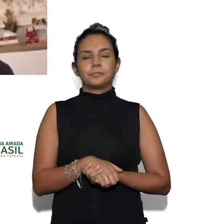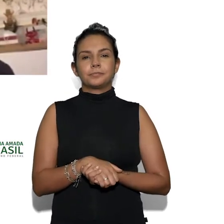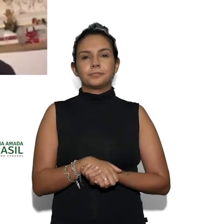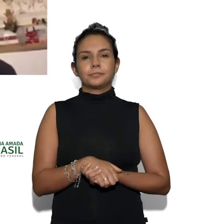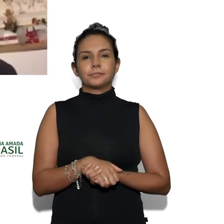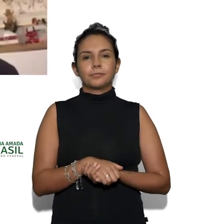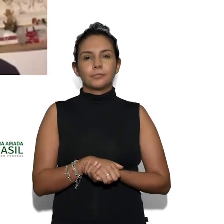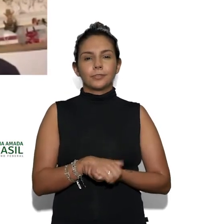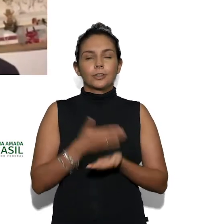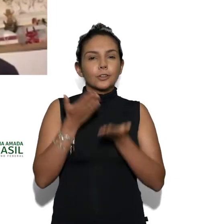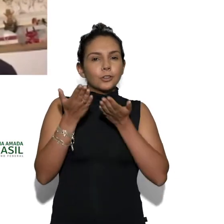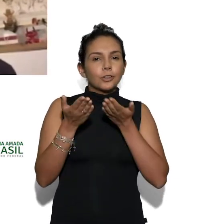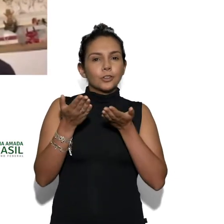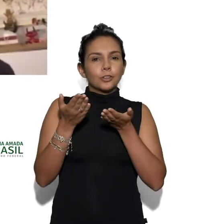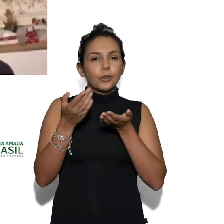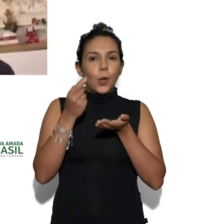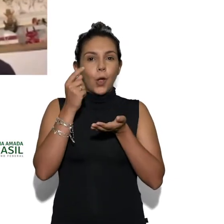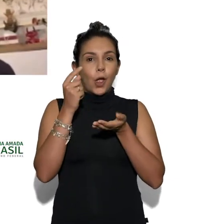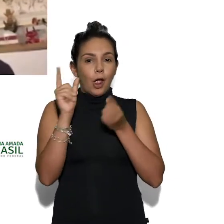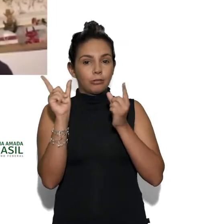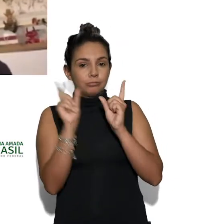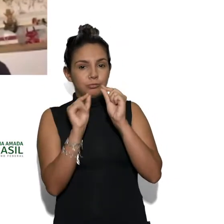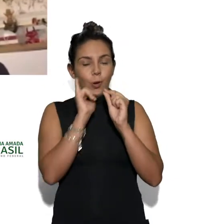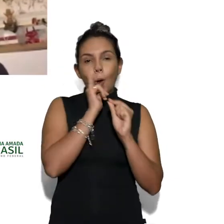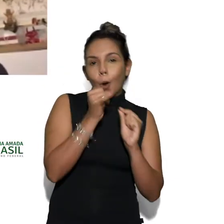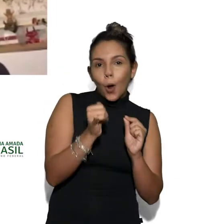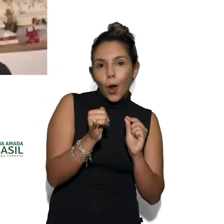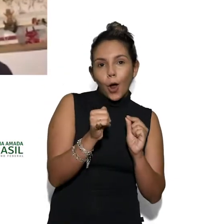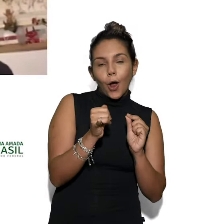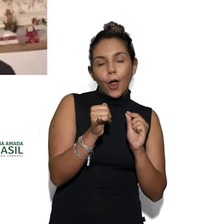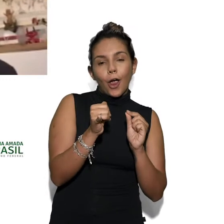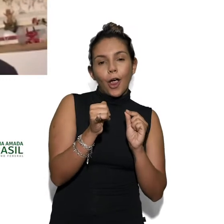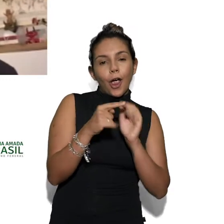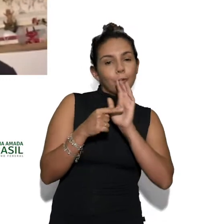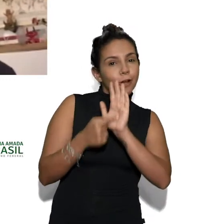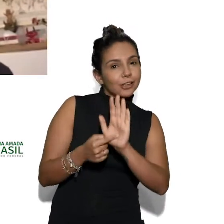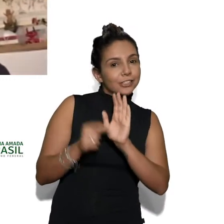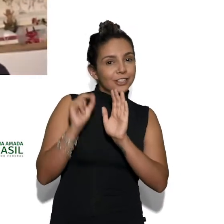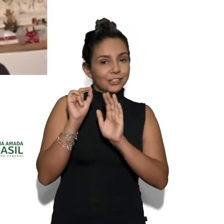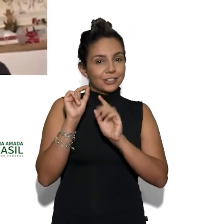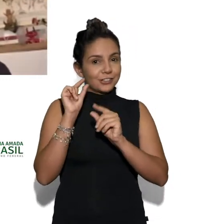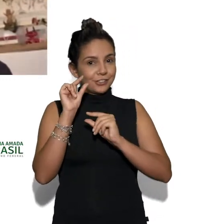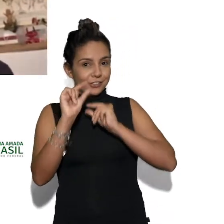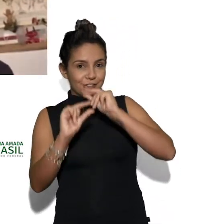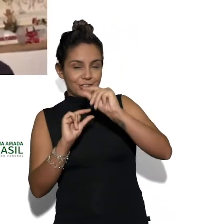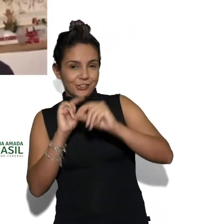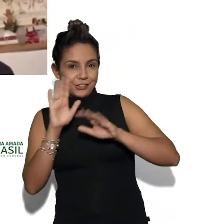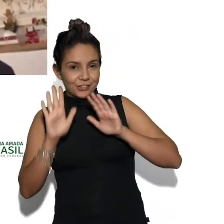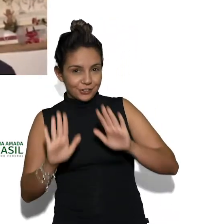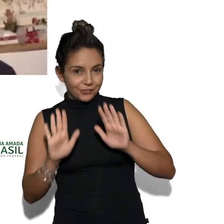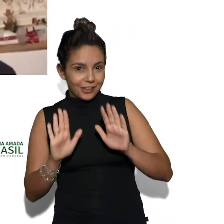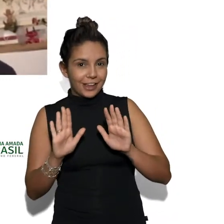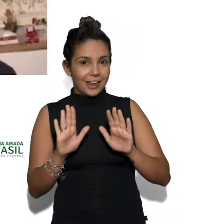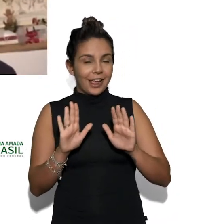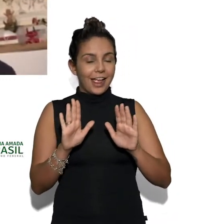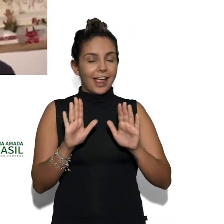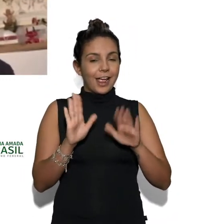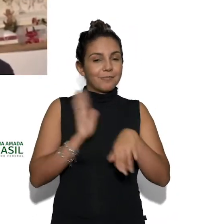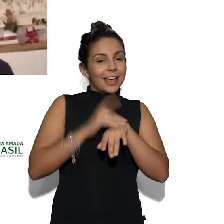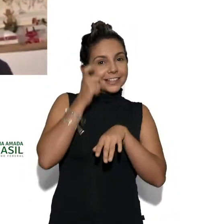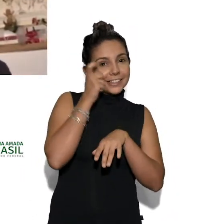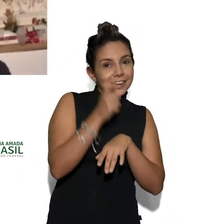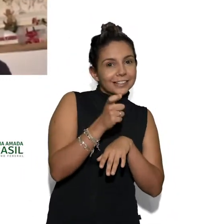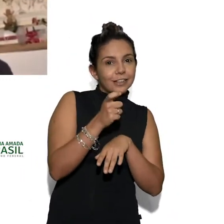doseia o que conta, revela devagar, revela mais depressa se achar mais